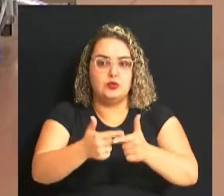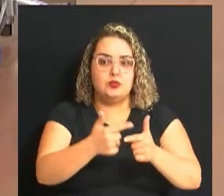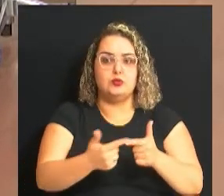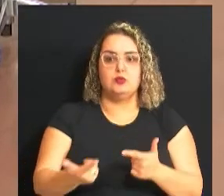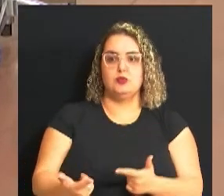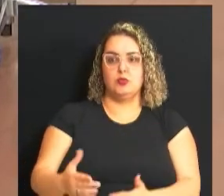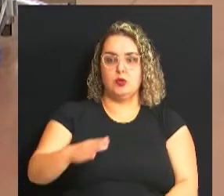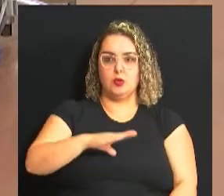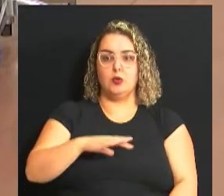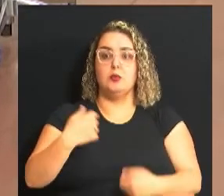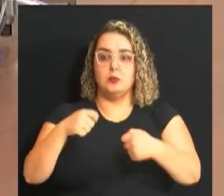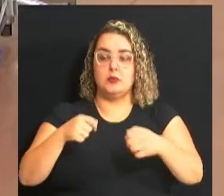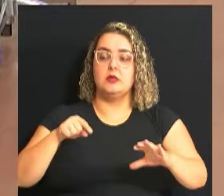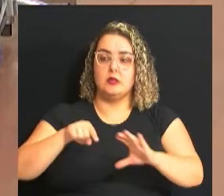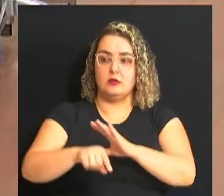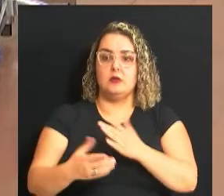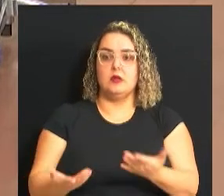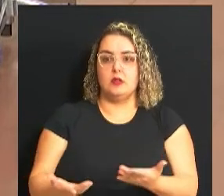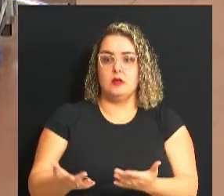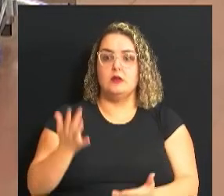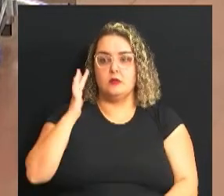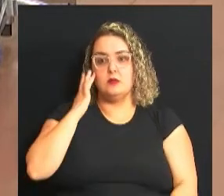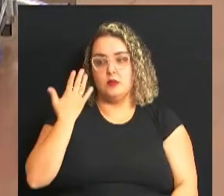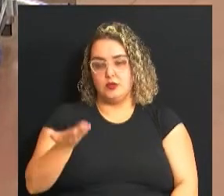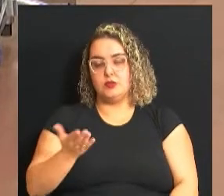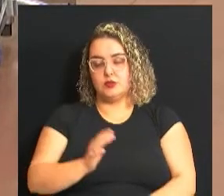município precisa avançar. Então, acho que é isso.